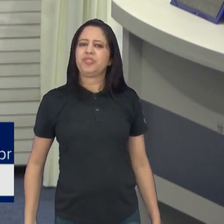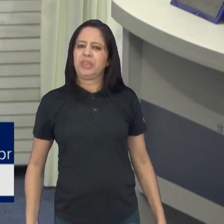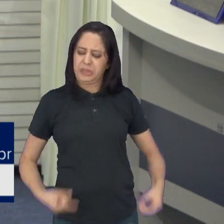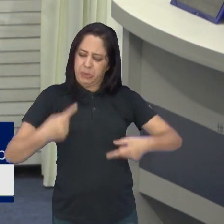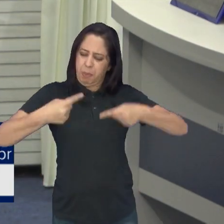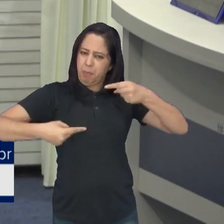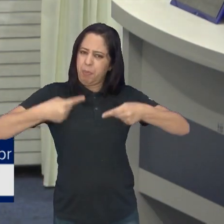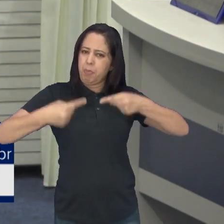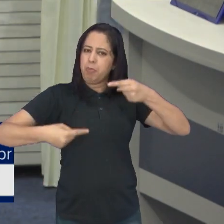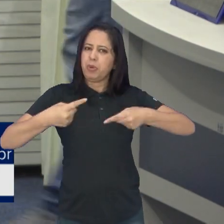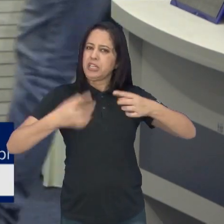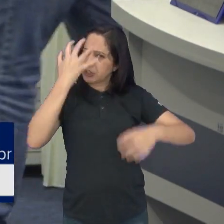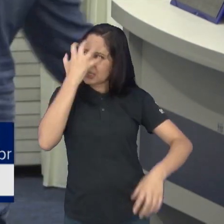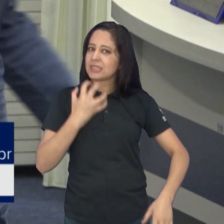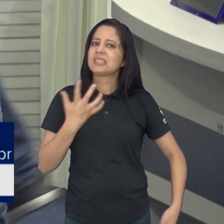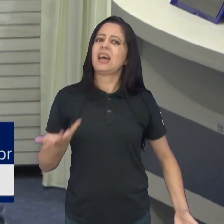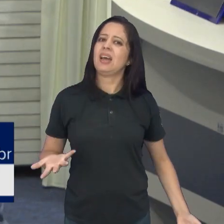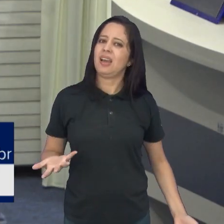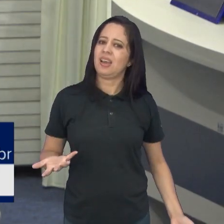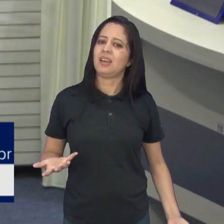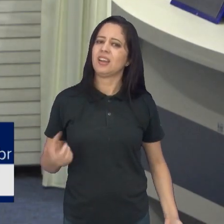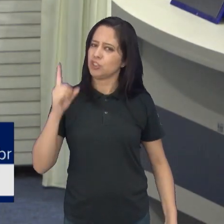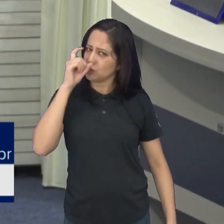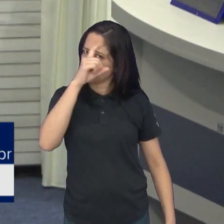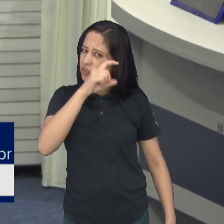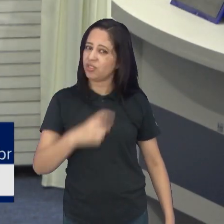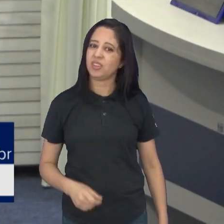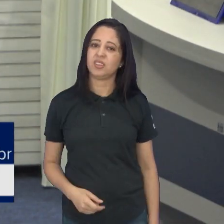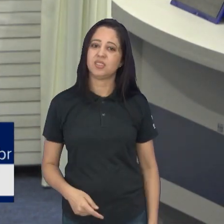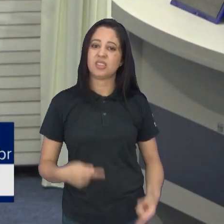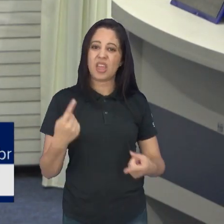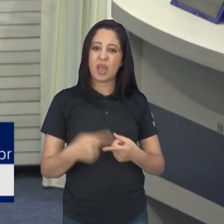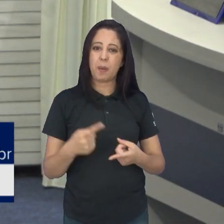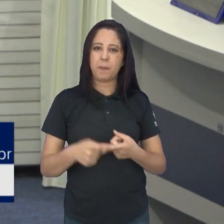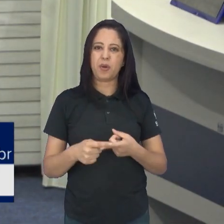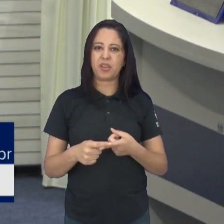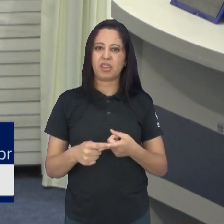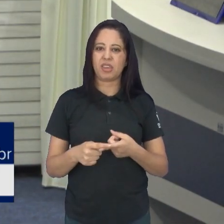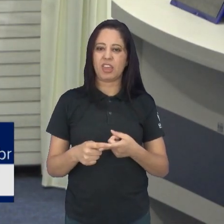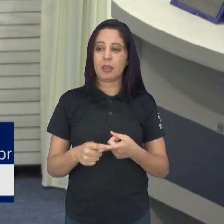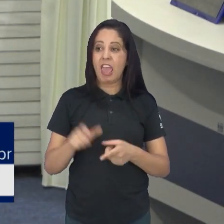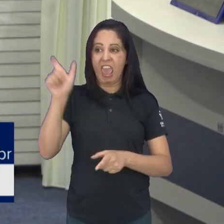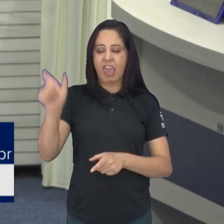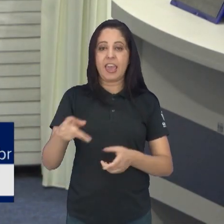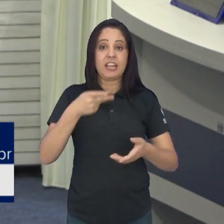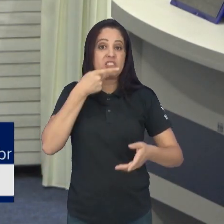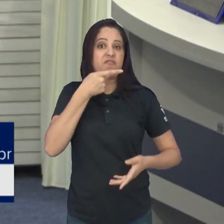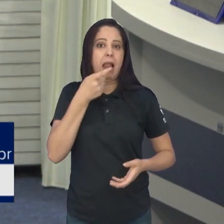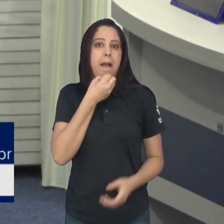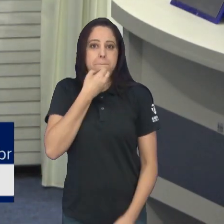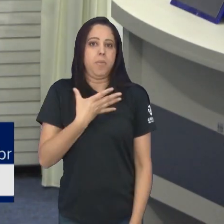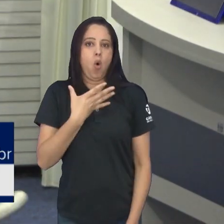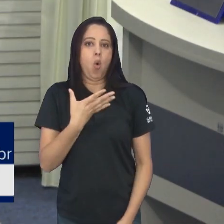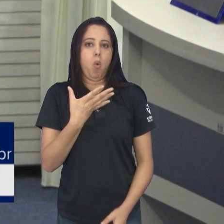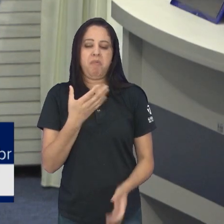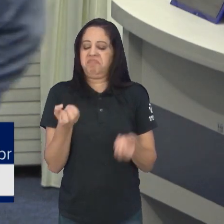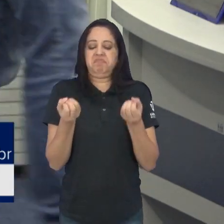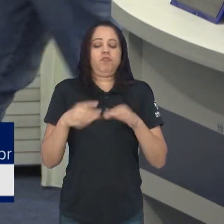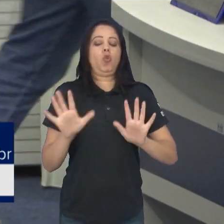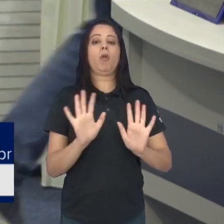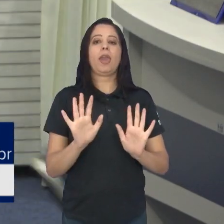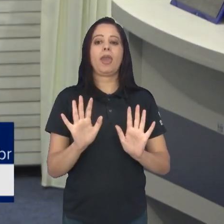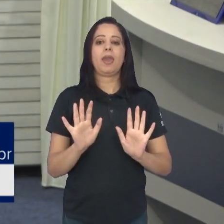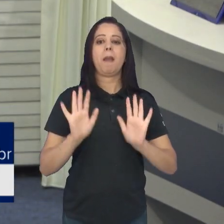desse jeito, política séria desse jeito aí. Porque falar o que o Fundo Social de bom, eles não querem falar, a oposição. Quer procurar